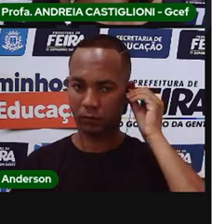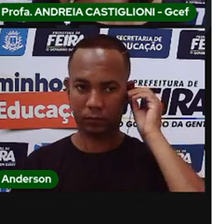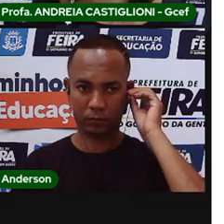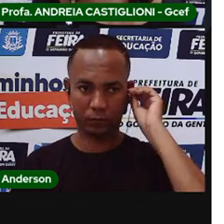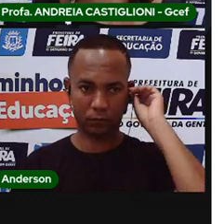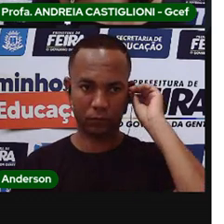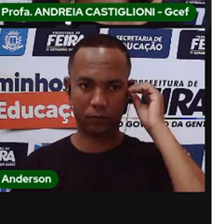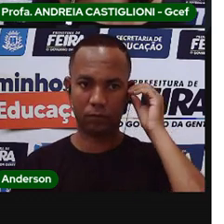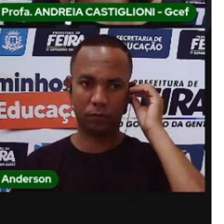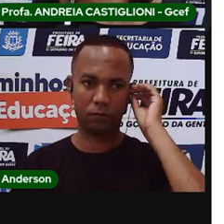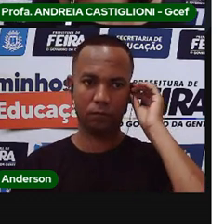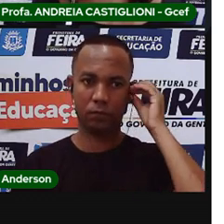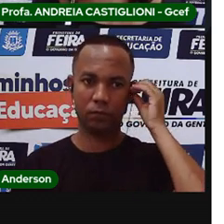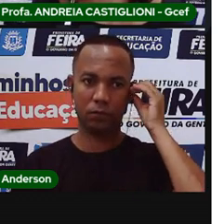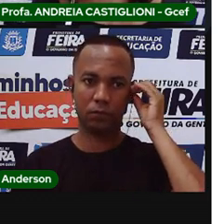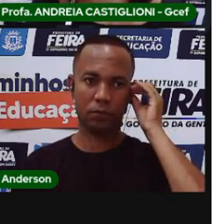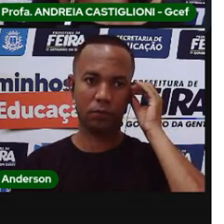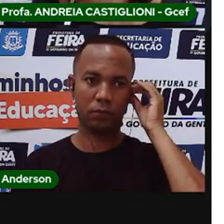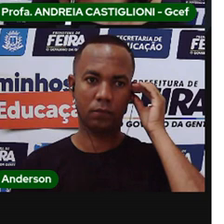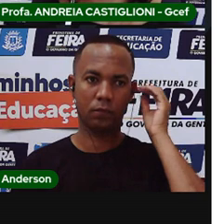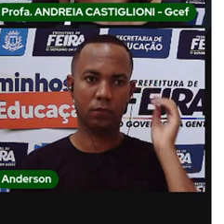desse gamezinho.